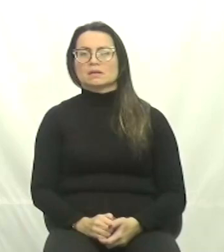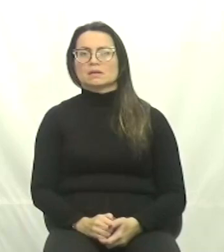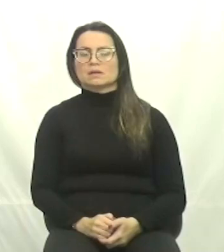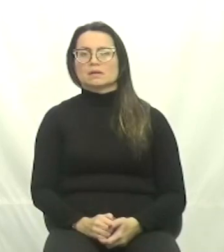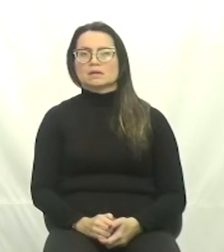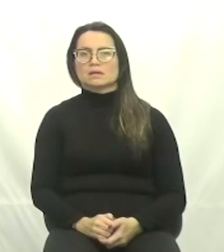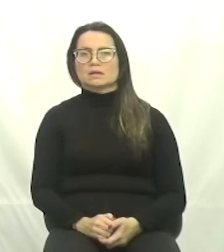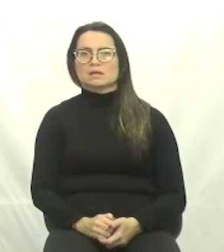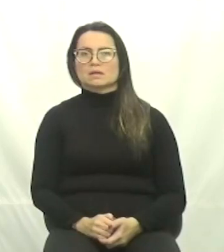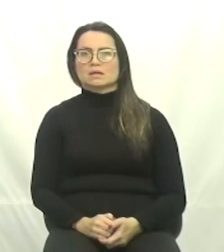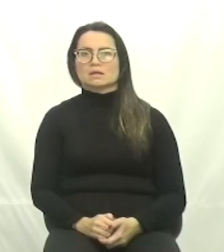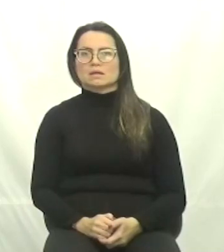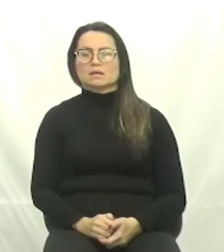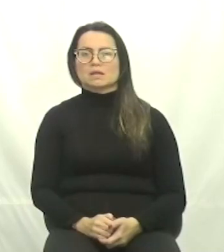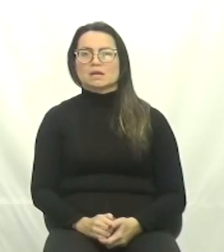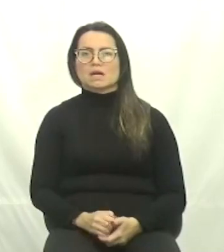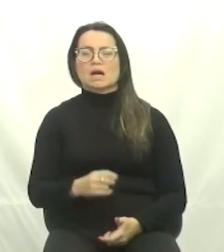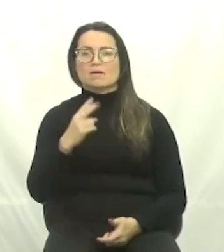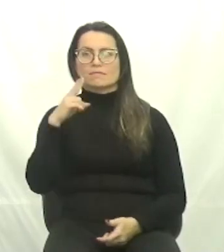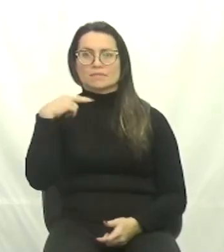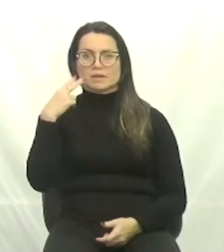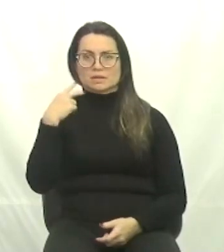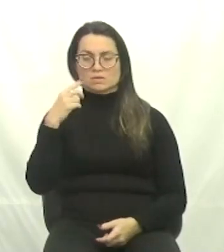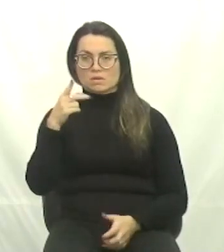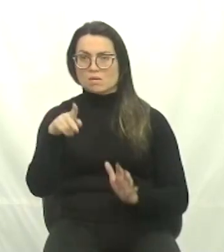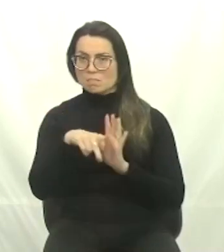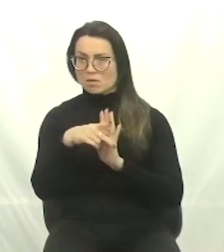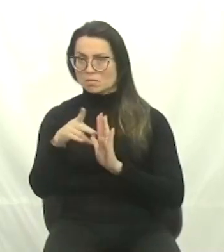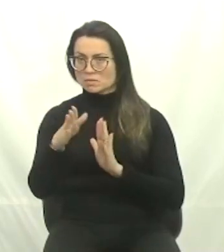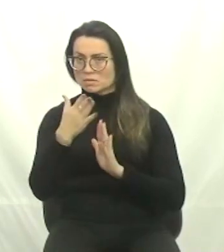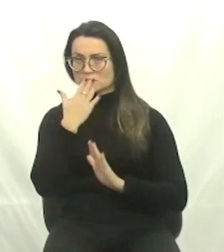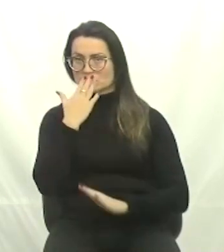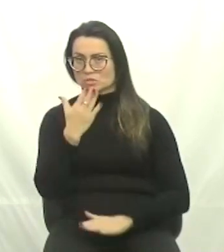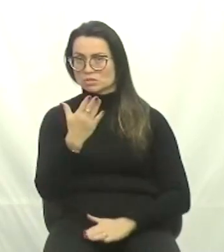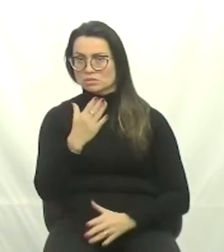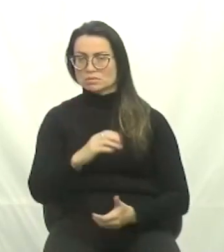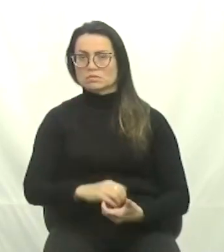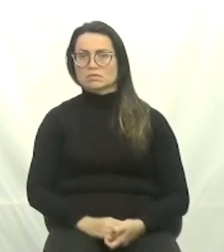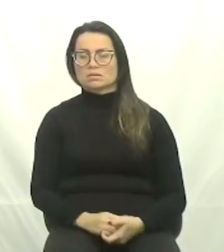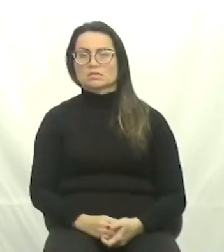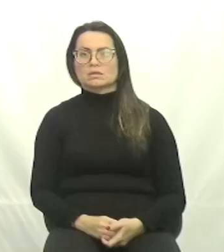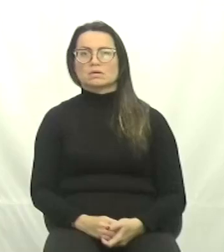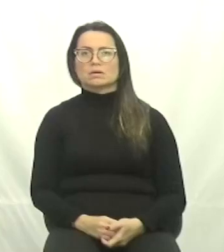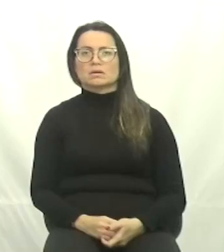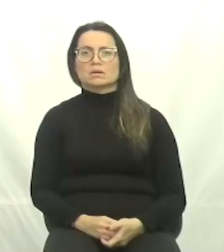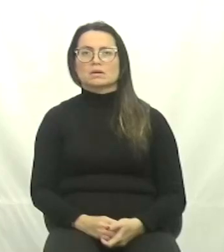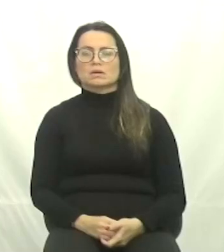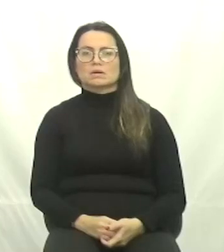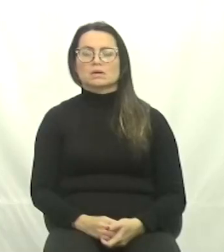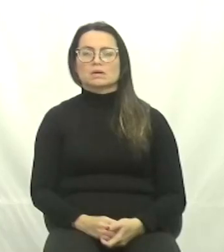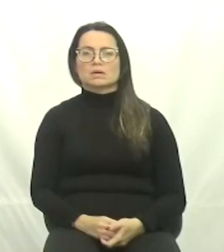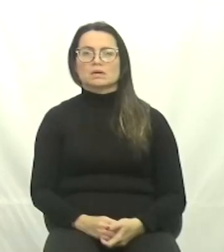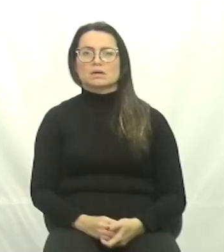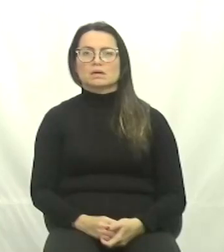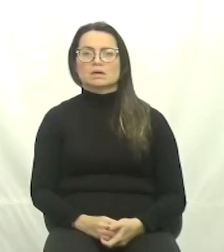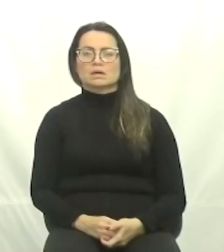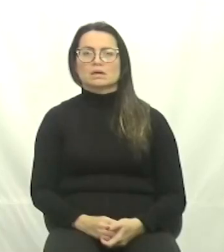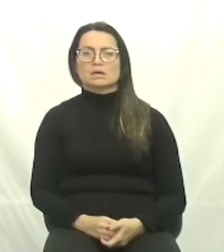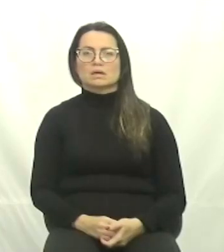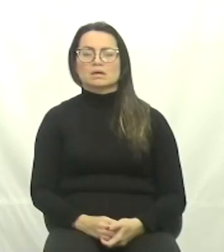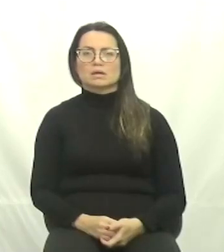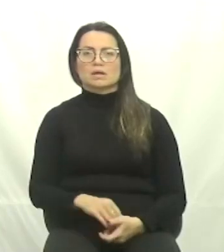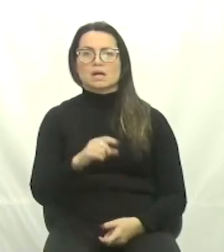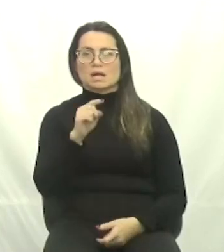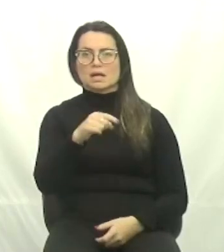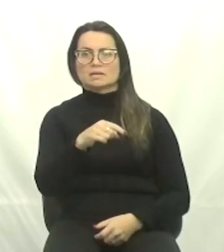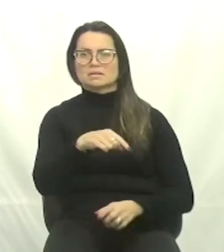tem que se ater ao seu requerimento. Exatamente, é o que eu vou fazer agora. Esse buraquinho aí, ele ocasionou vários